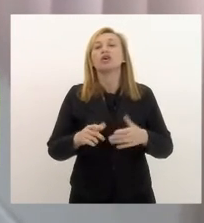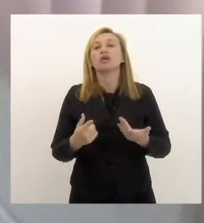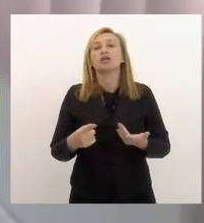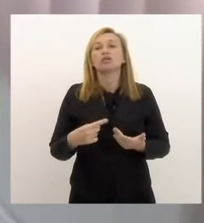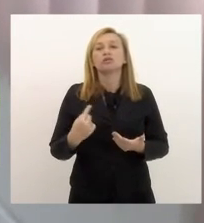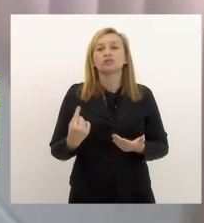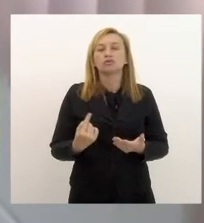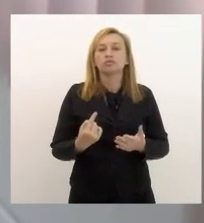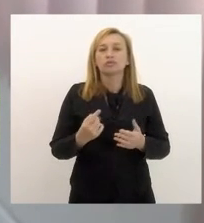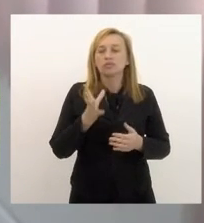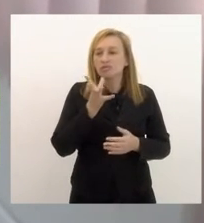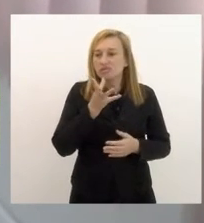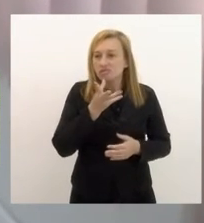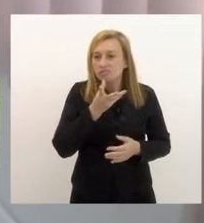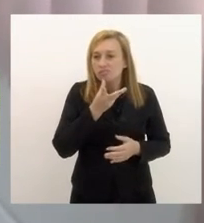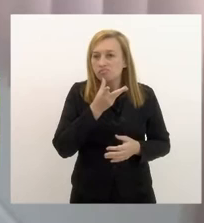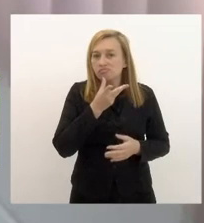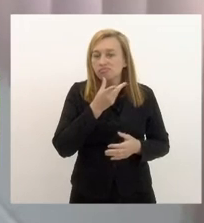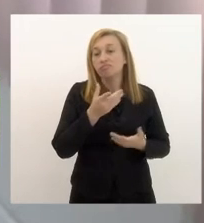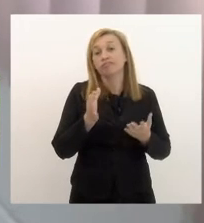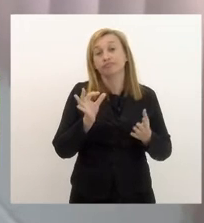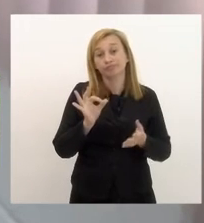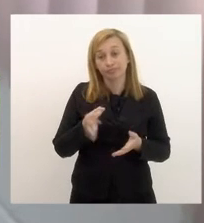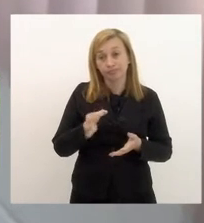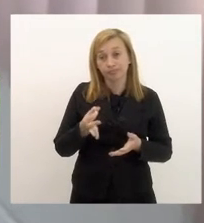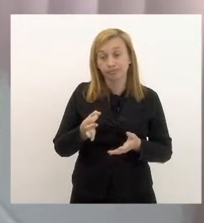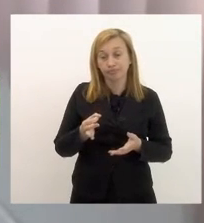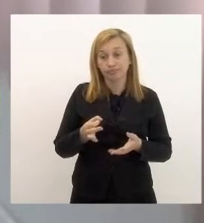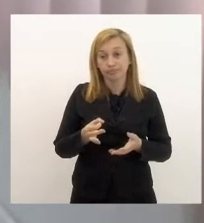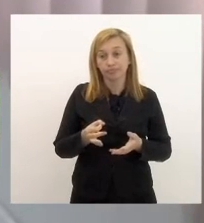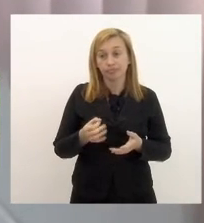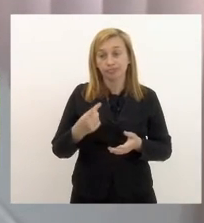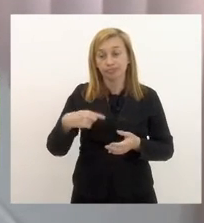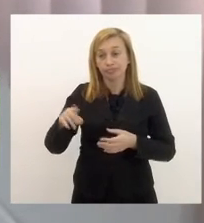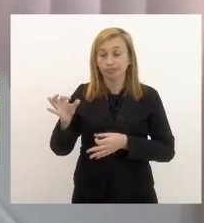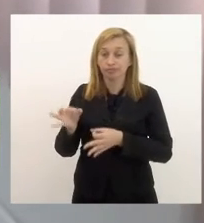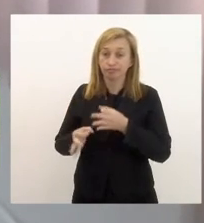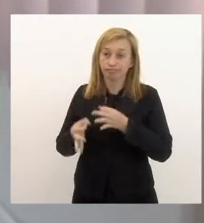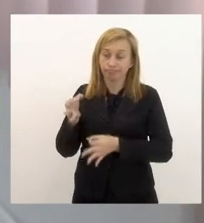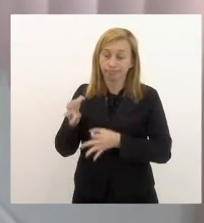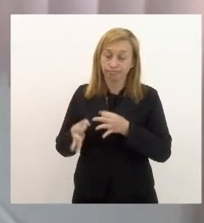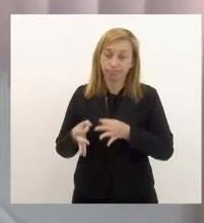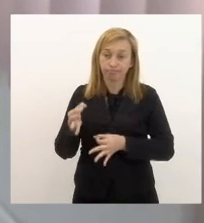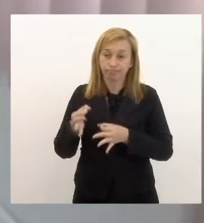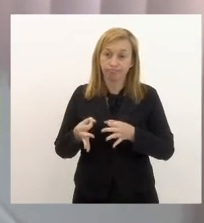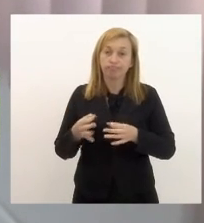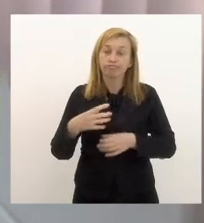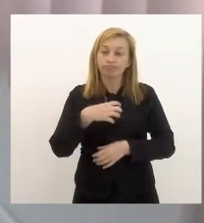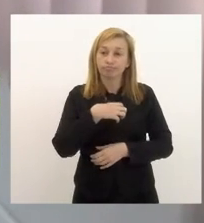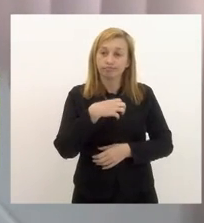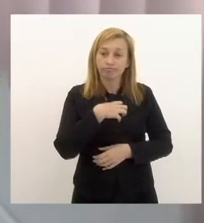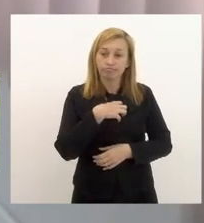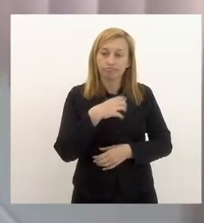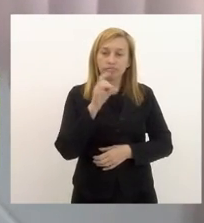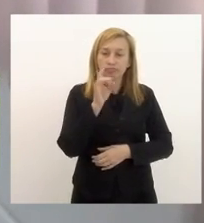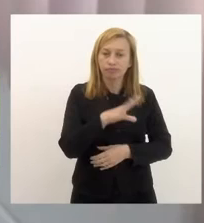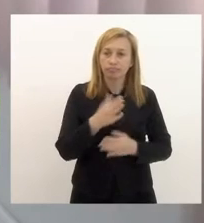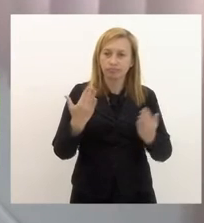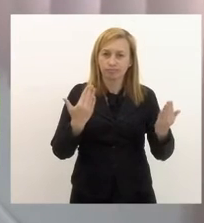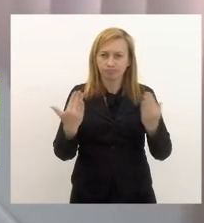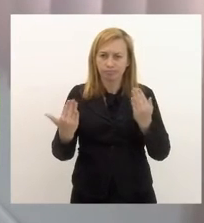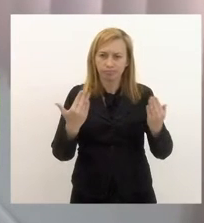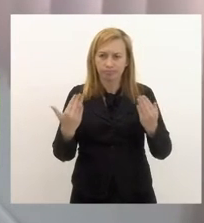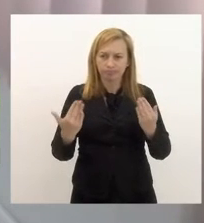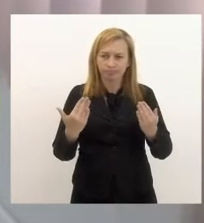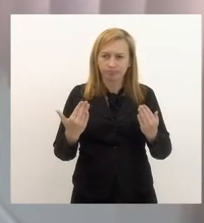nossas projeções são muito lentas o e atualmente obter na justiça nesse sentido vou fazer agora a última comparação